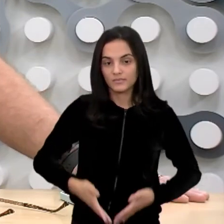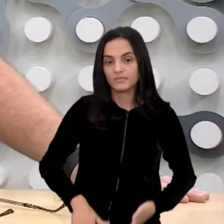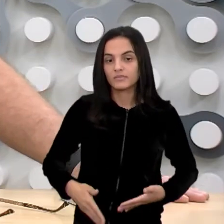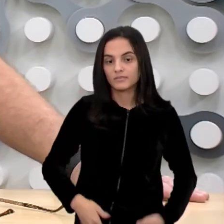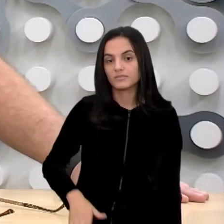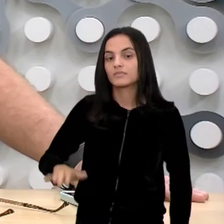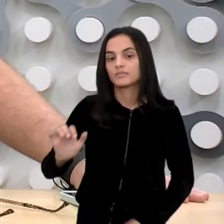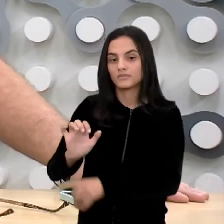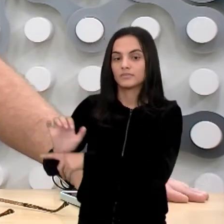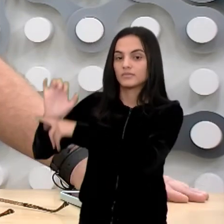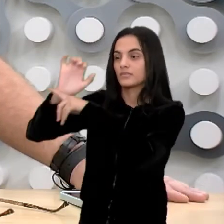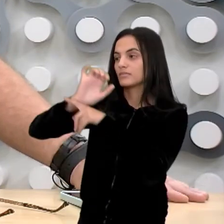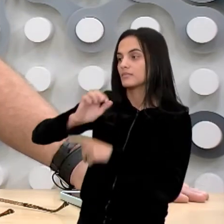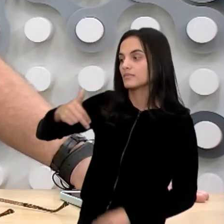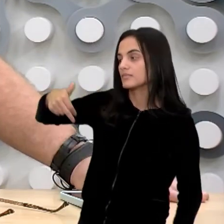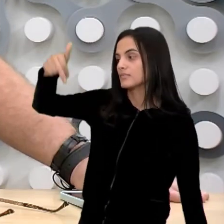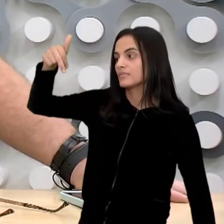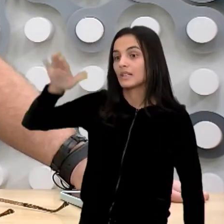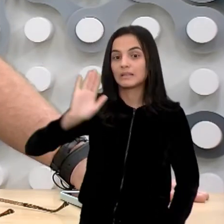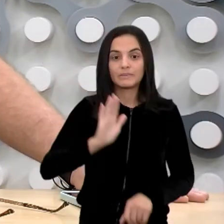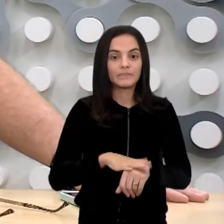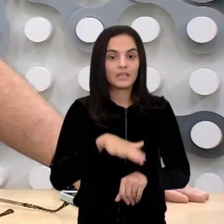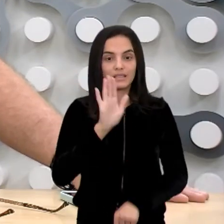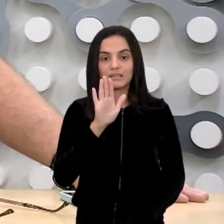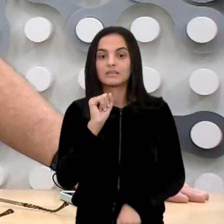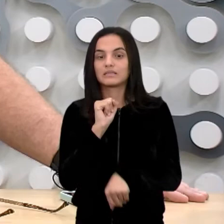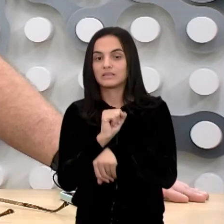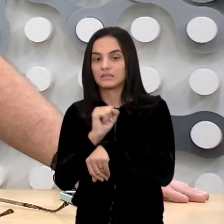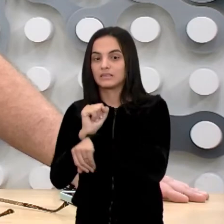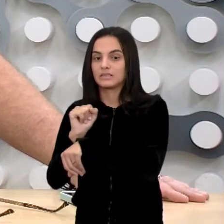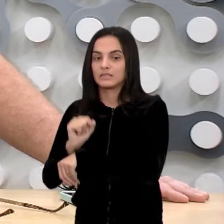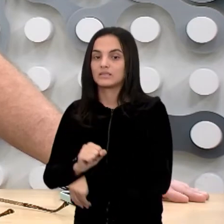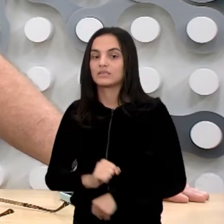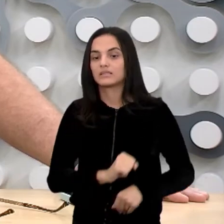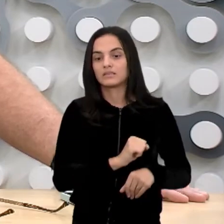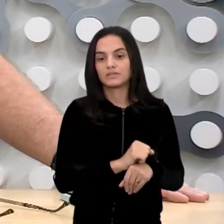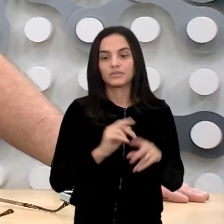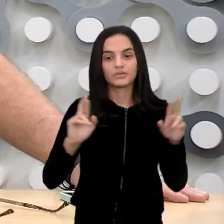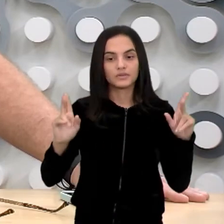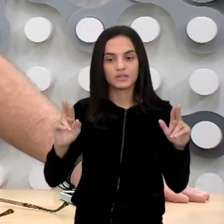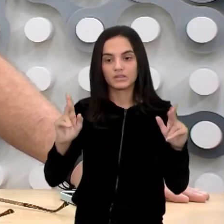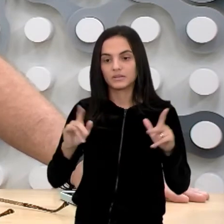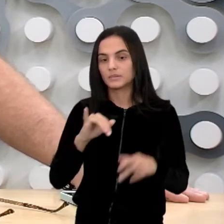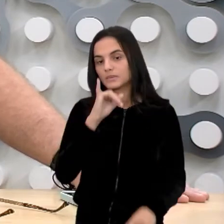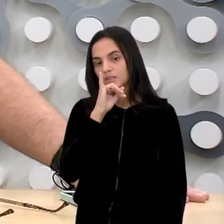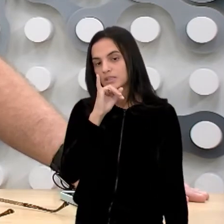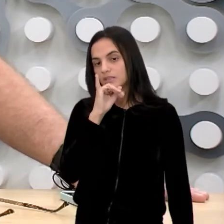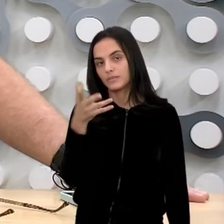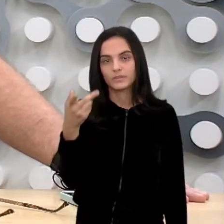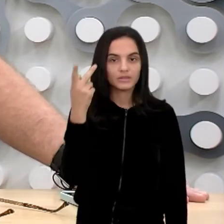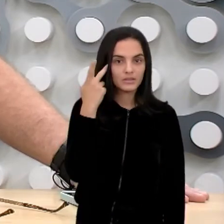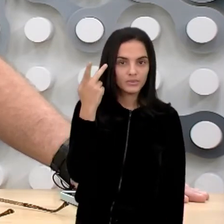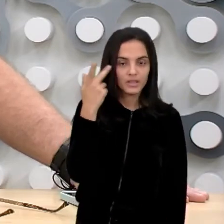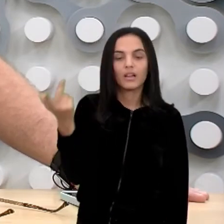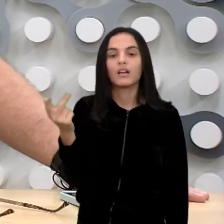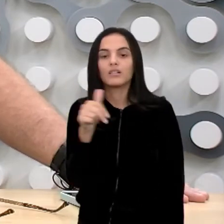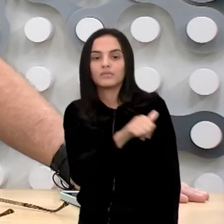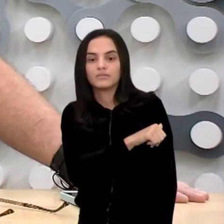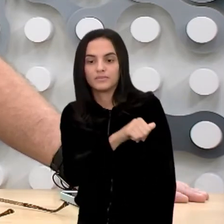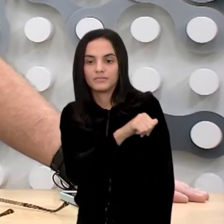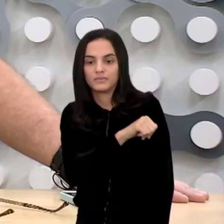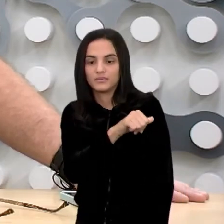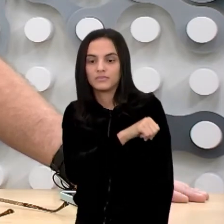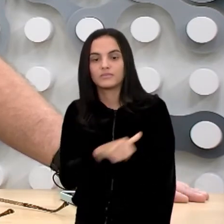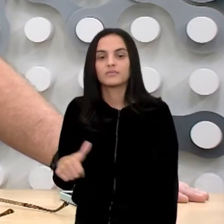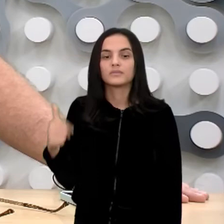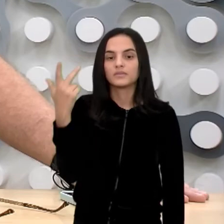estado do Nordeste, bem maior aí de aumento, né, de diferença por exemplo, de São Paulo, Rio de Janeiro,